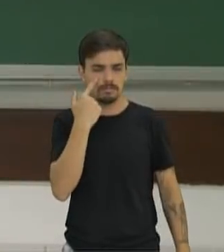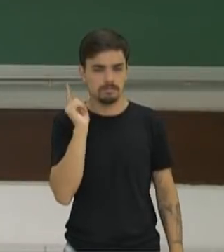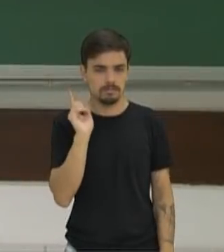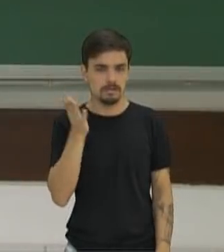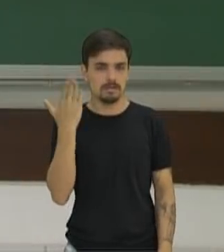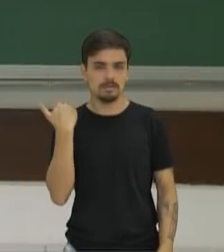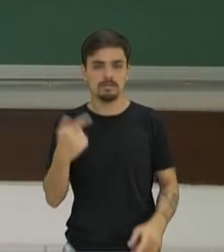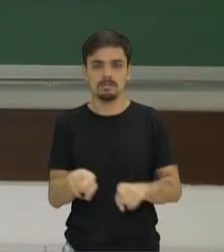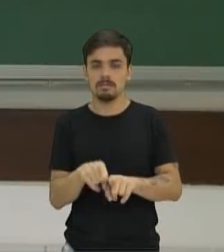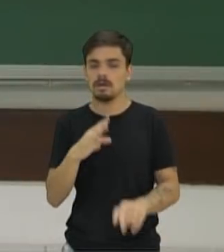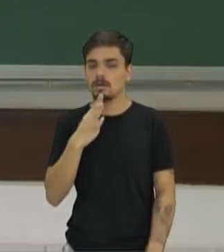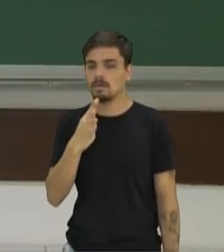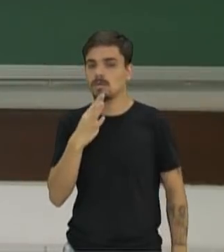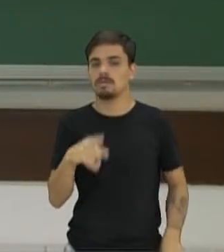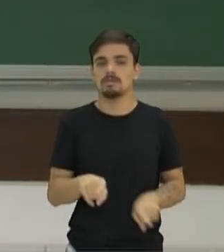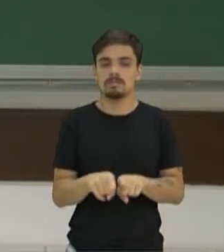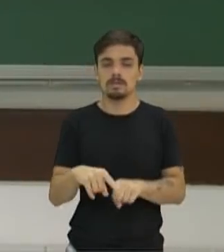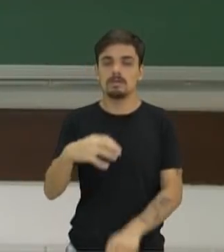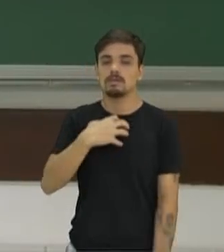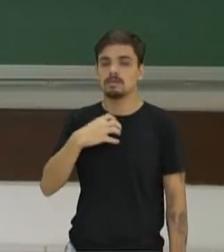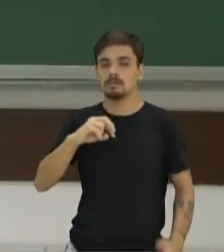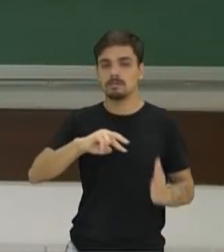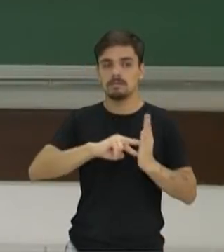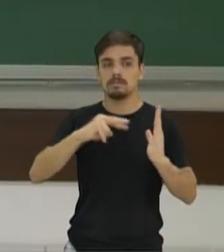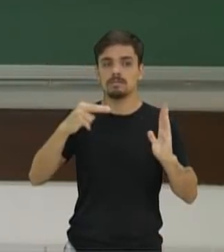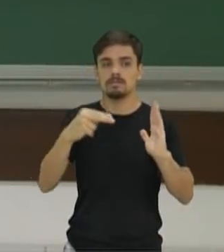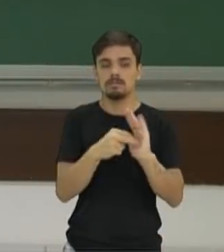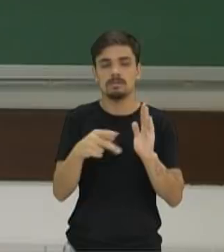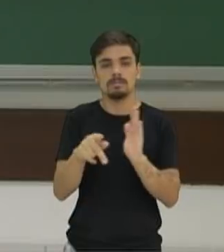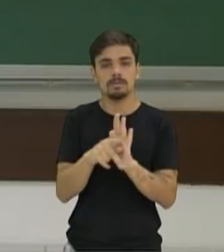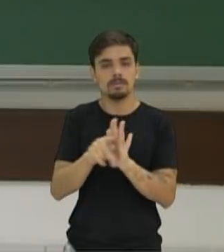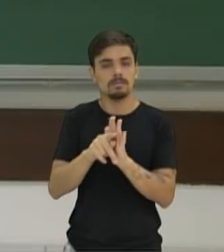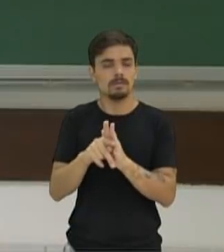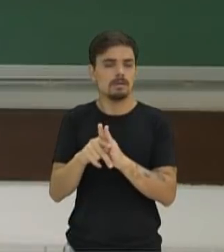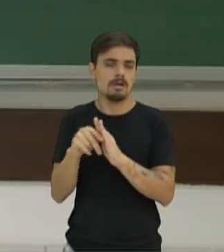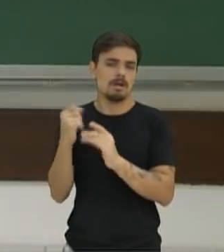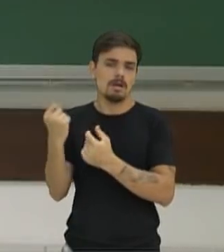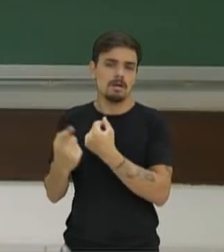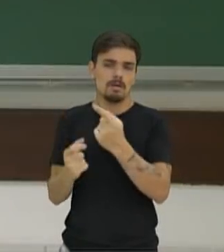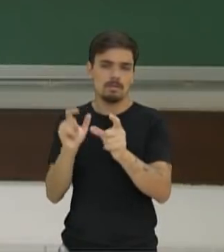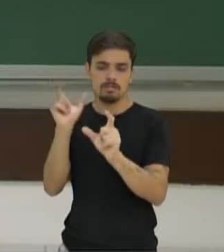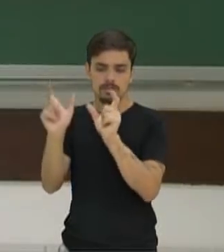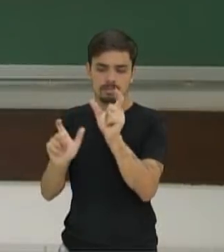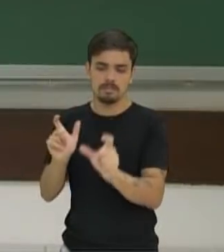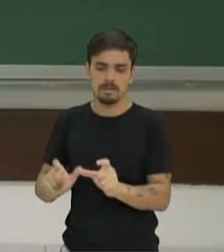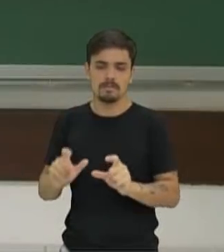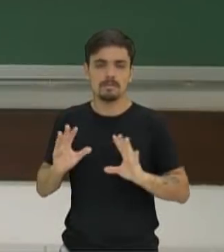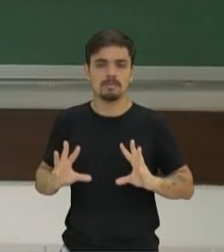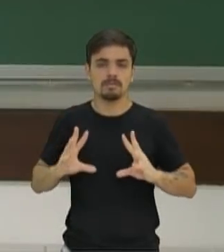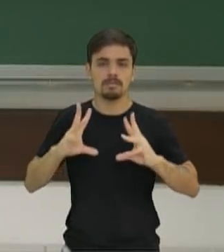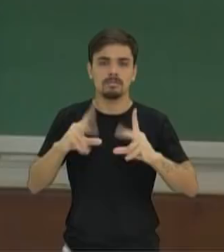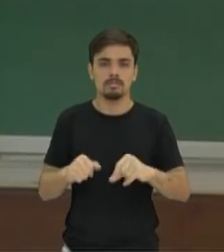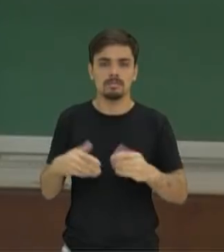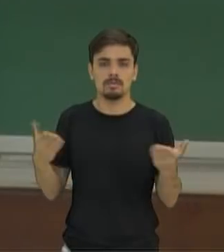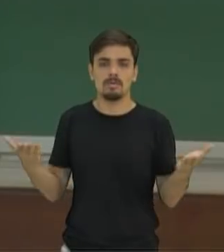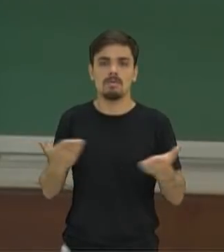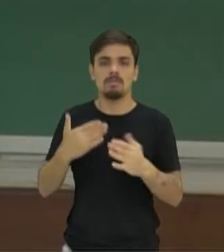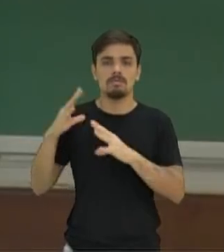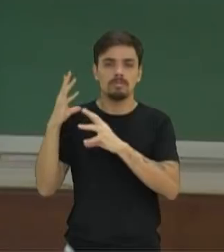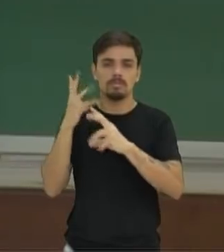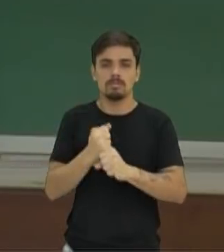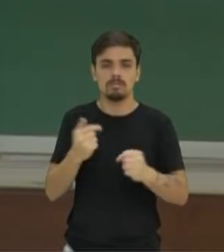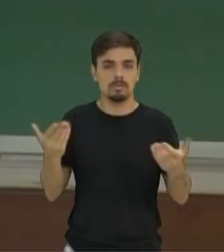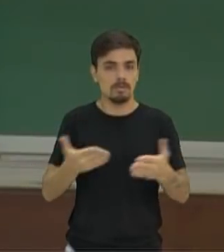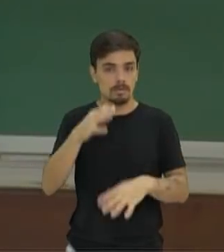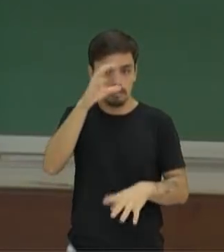conectivos. Reconhecemos o efeito de sentido decorrente do uso de determinada palavra. Tudo isso nós fizemos na aula